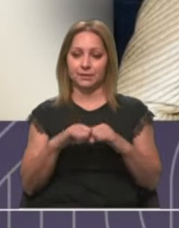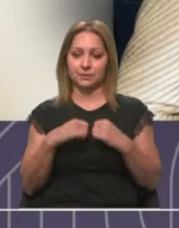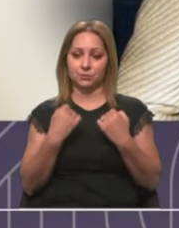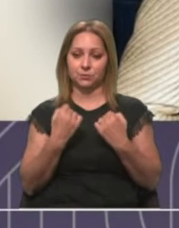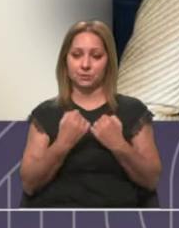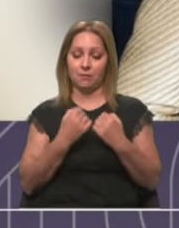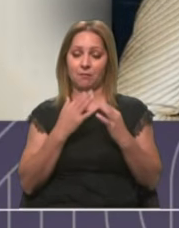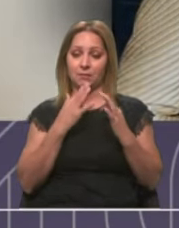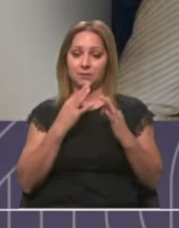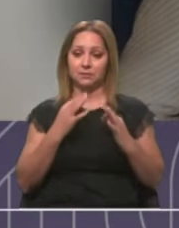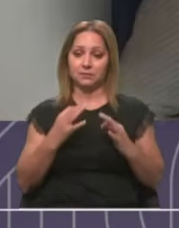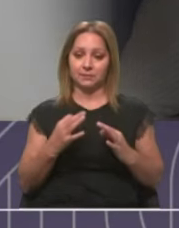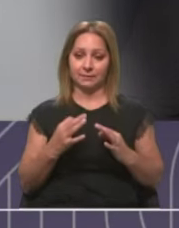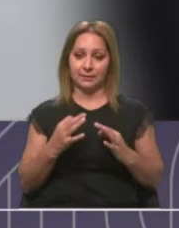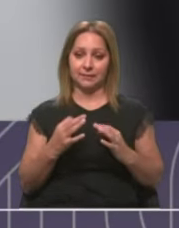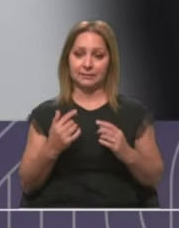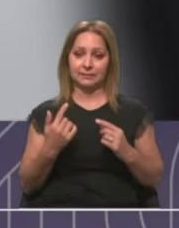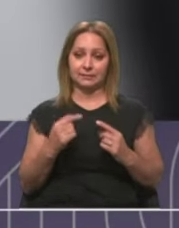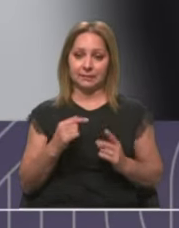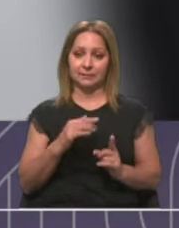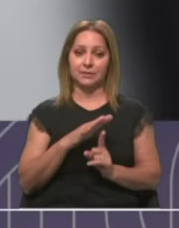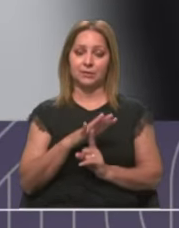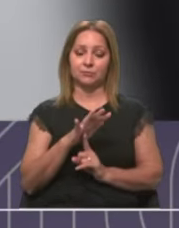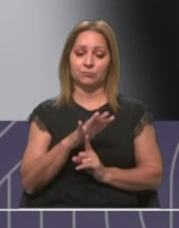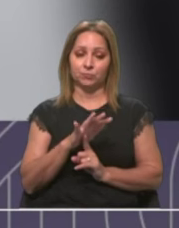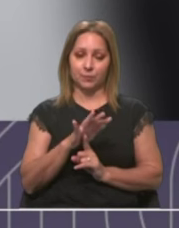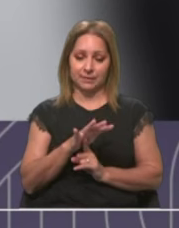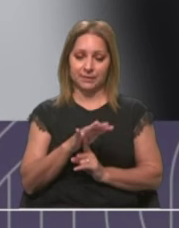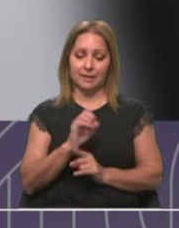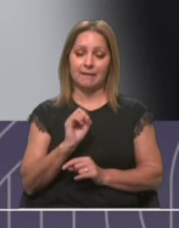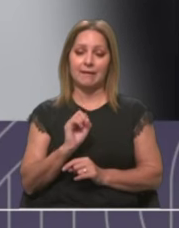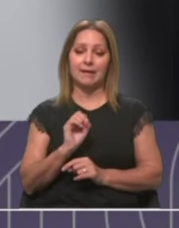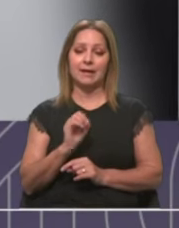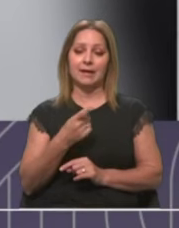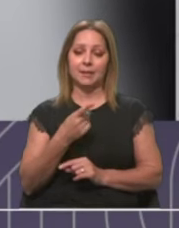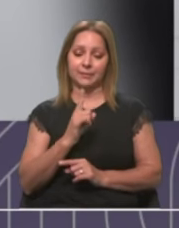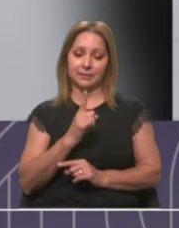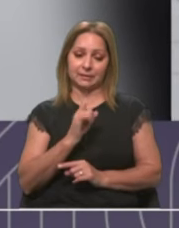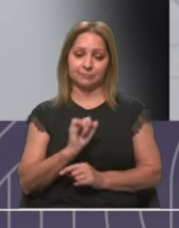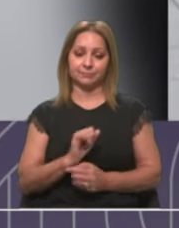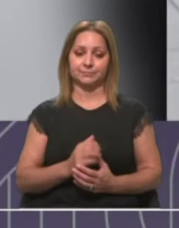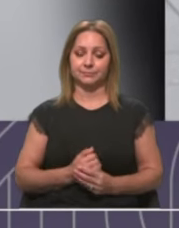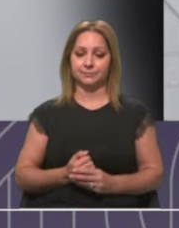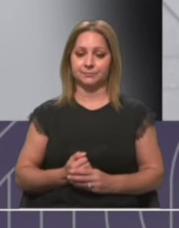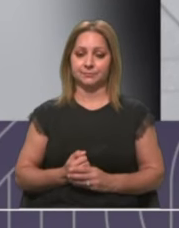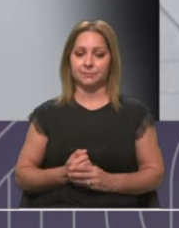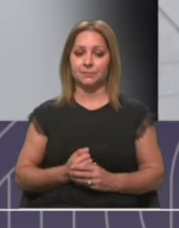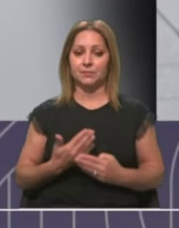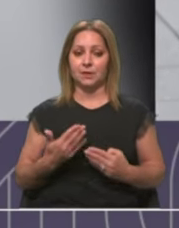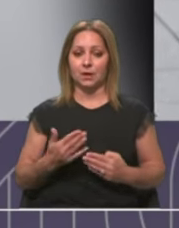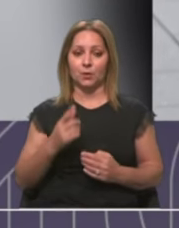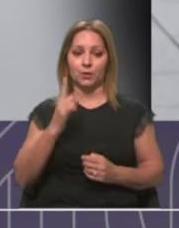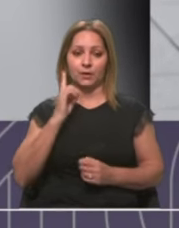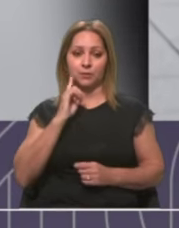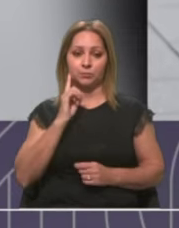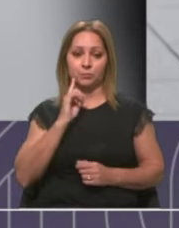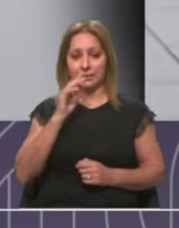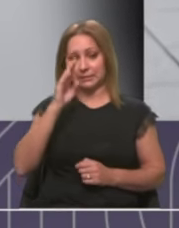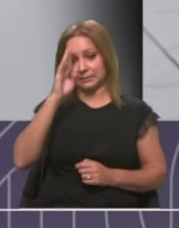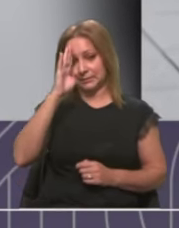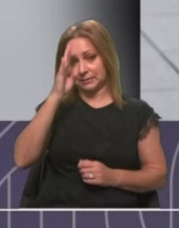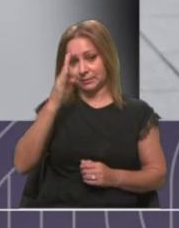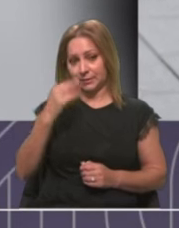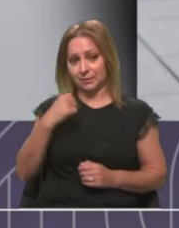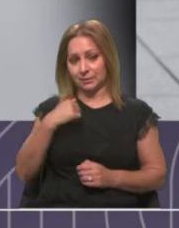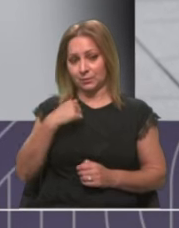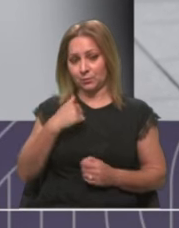efetivamente, a meu ver, houve alguma influência na rapidez de todos estes procedimentos. Resta saber também... e isto nós não